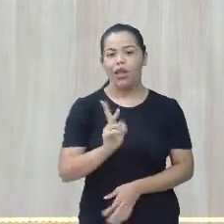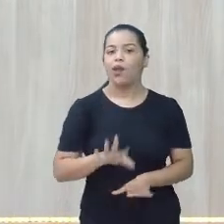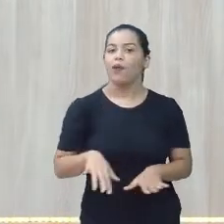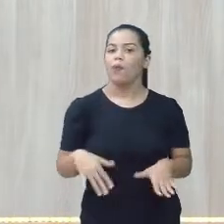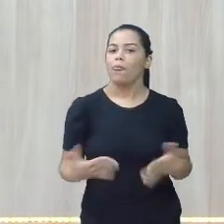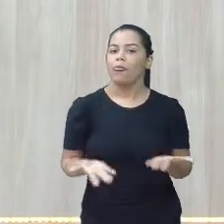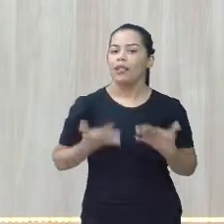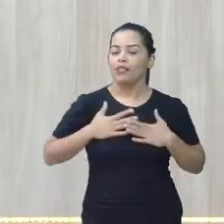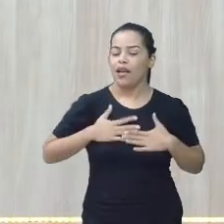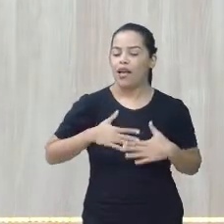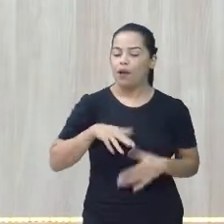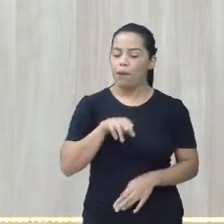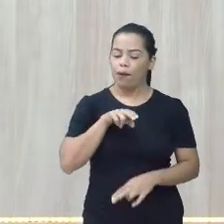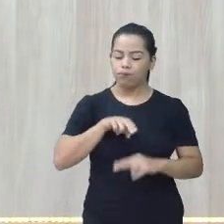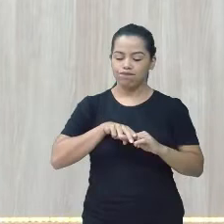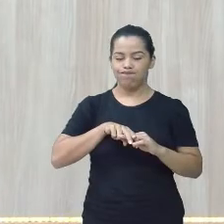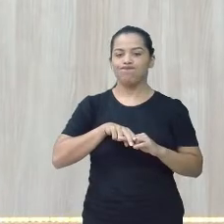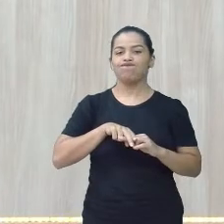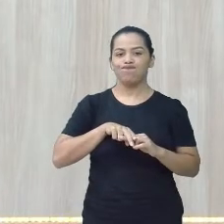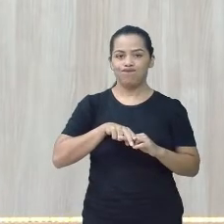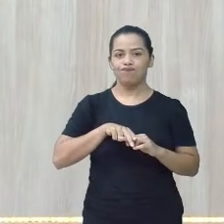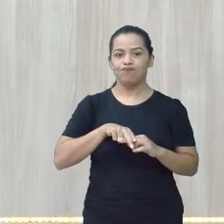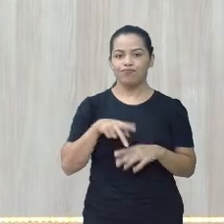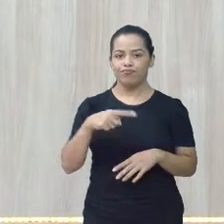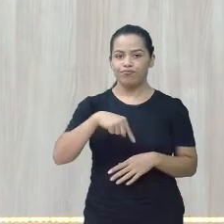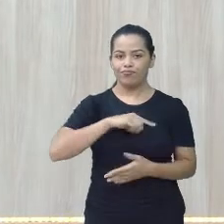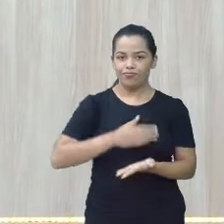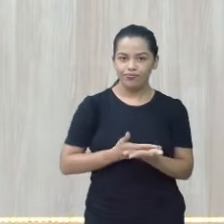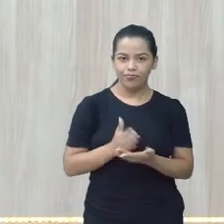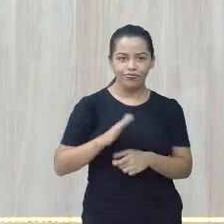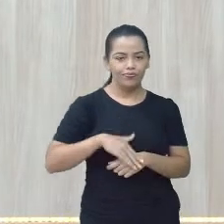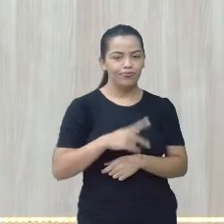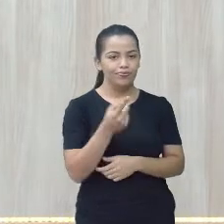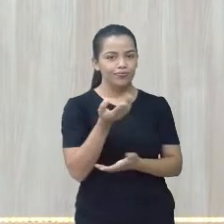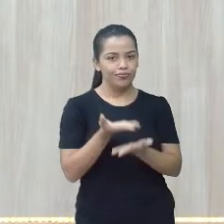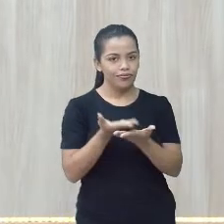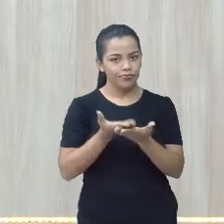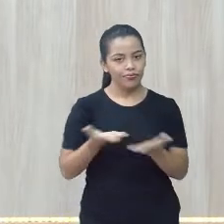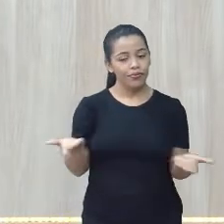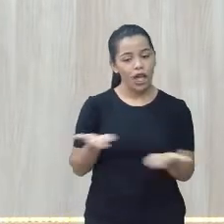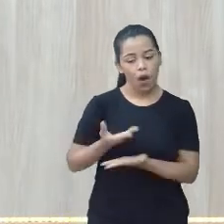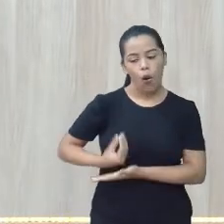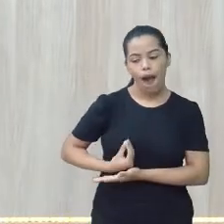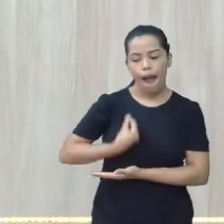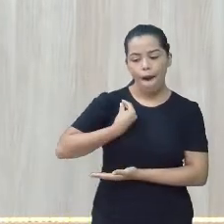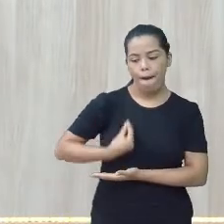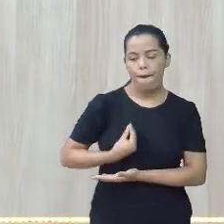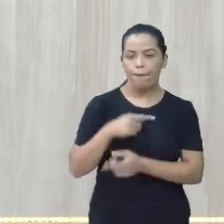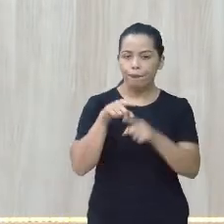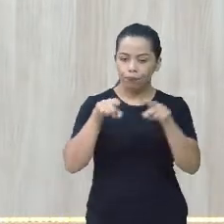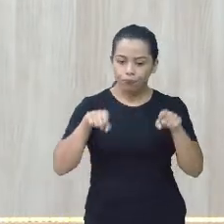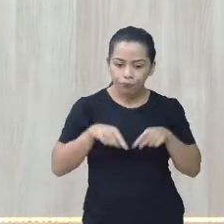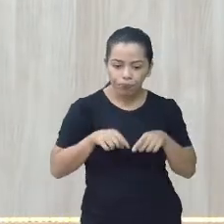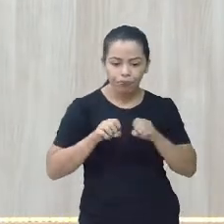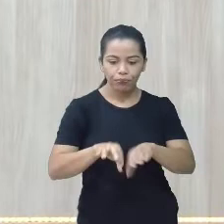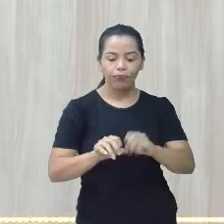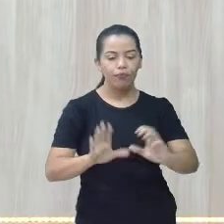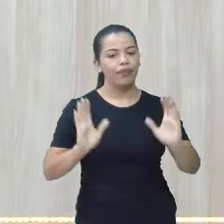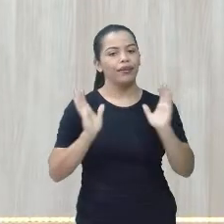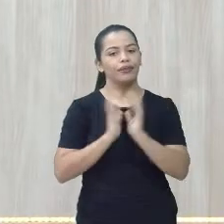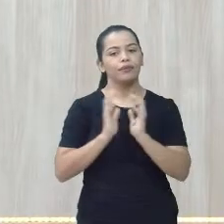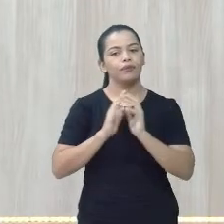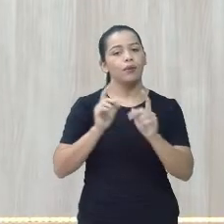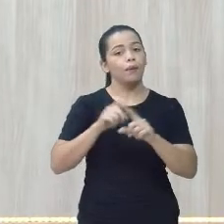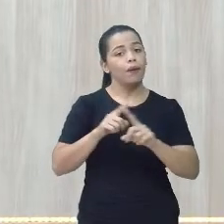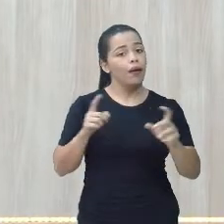Se acomoda aí no sofá que a gente vai começar mais uma aula, tá certo? A gente está ao vivo dos estúdios do Educa Recife, mas eu gostaria